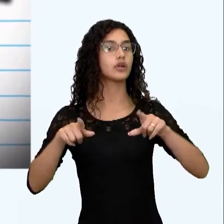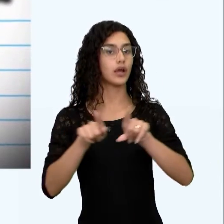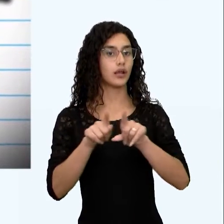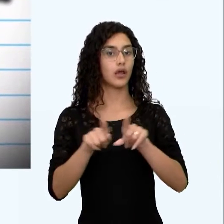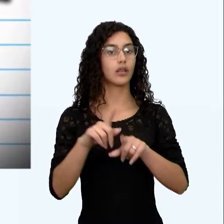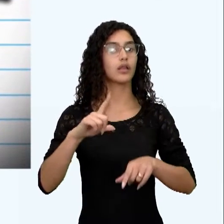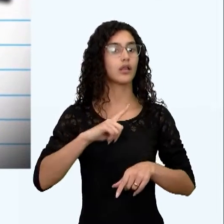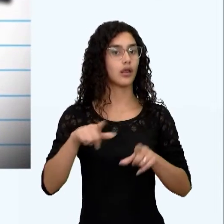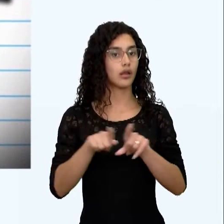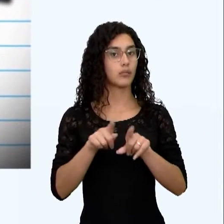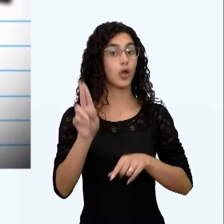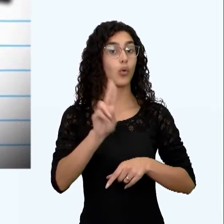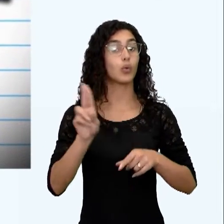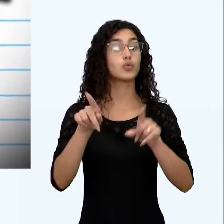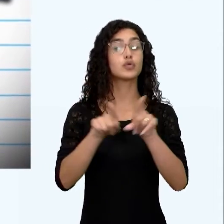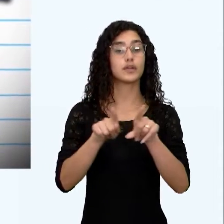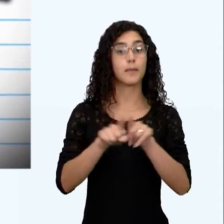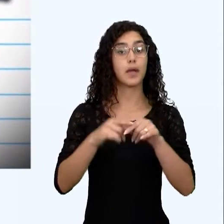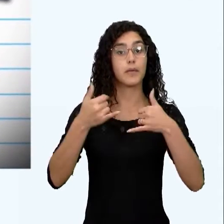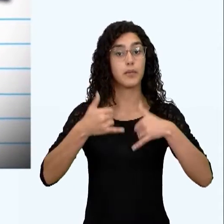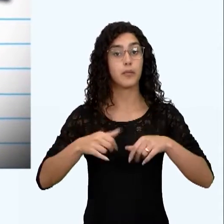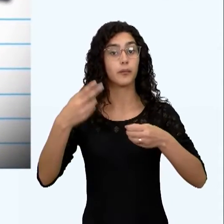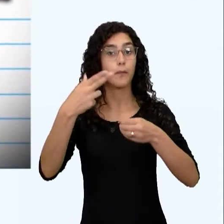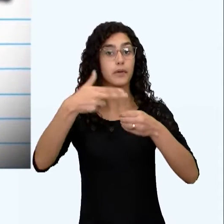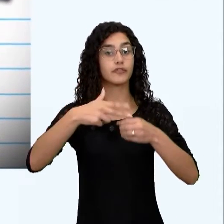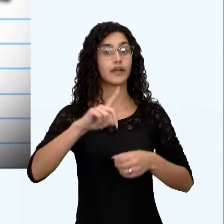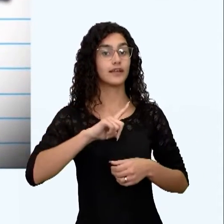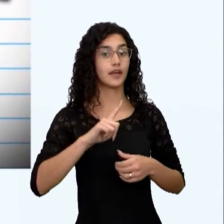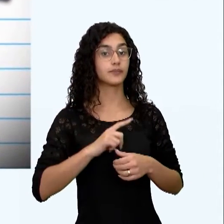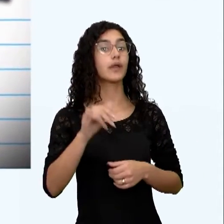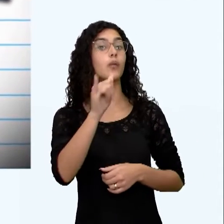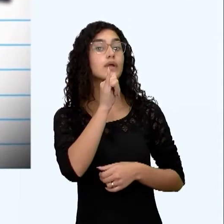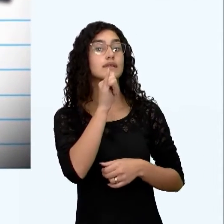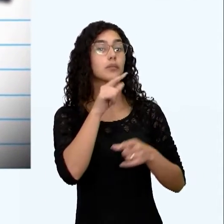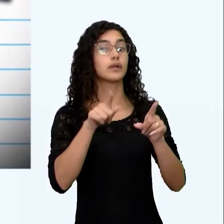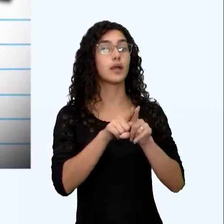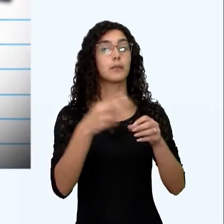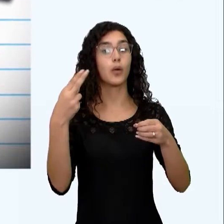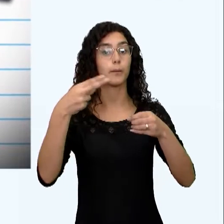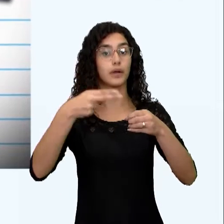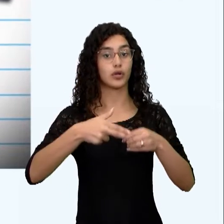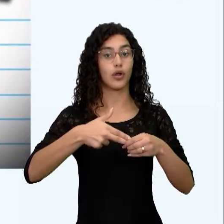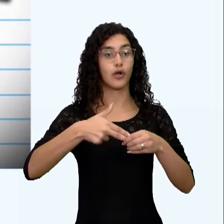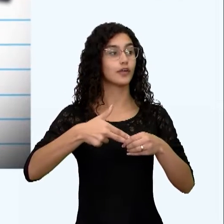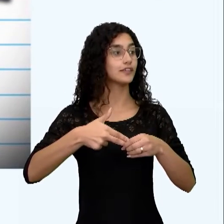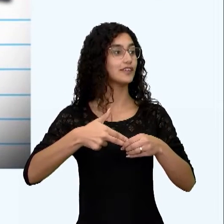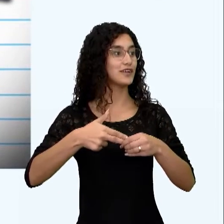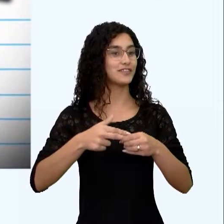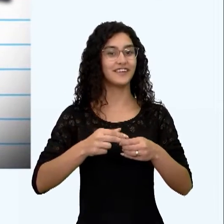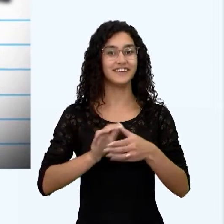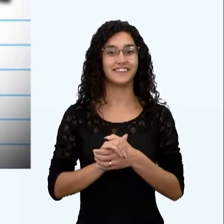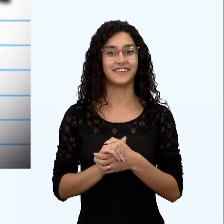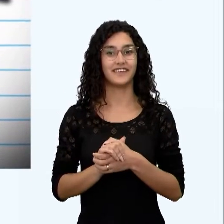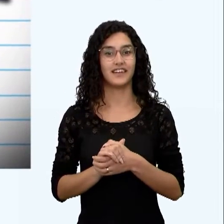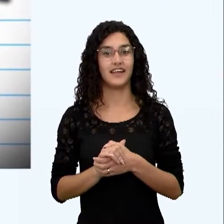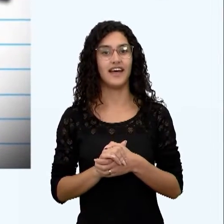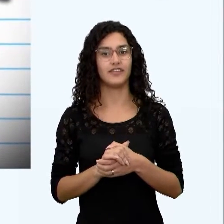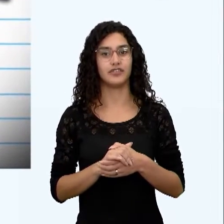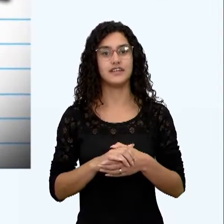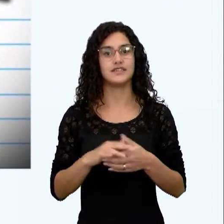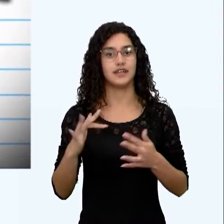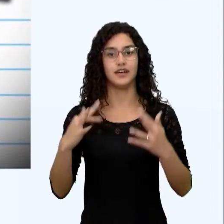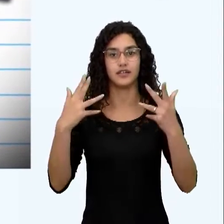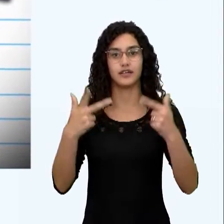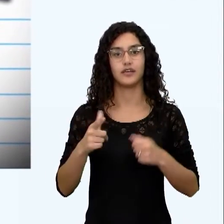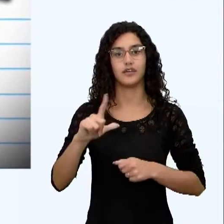saciada principalmente pelo uso dos combustíveis fósseis. Temos como exemplo o petróleo, o carvão mineral e o gás natural. Atualmente, com o aumento